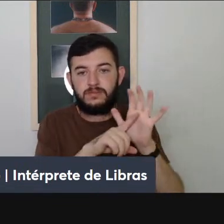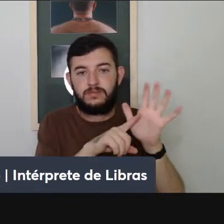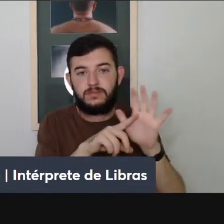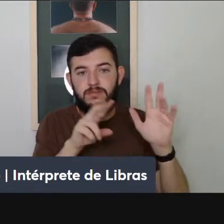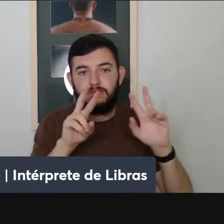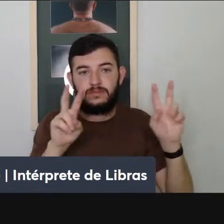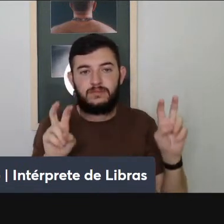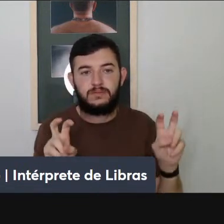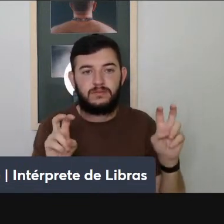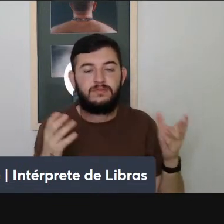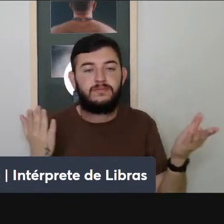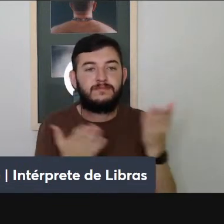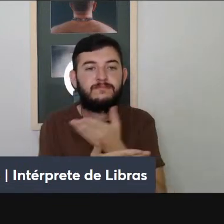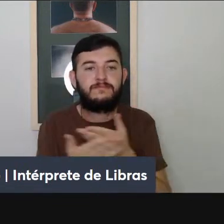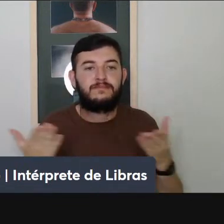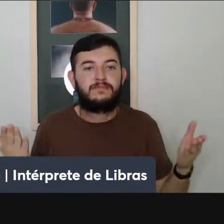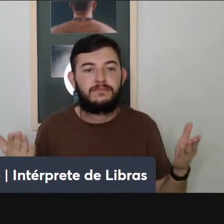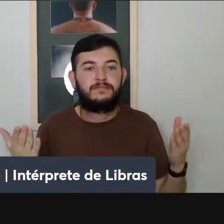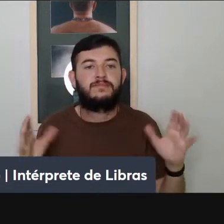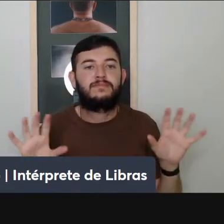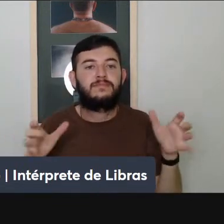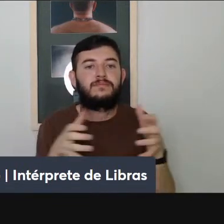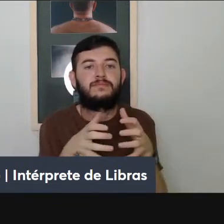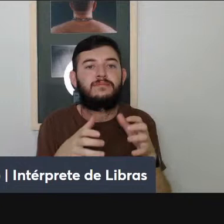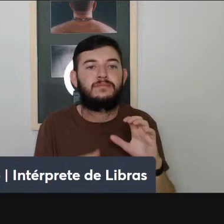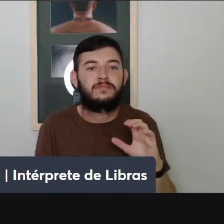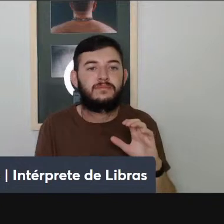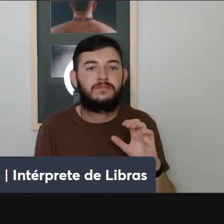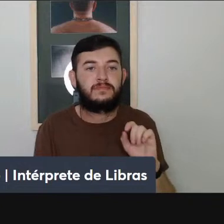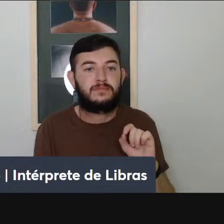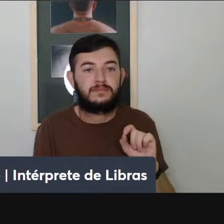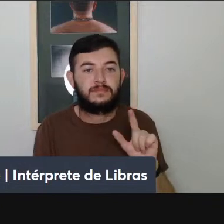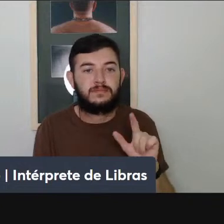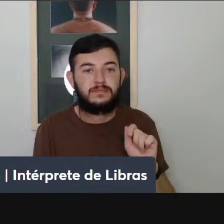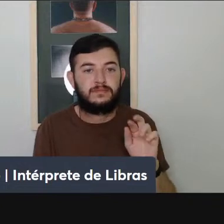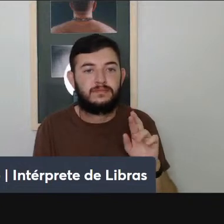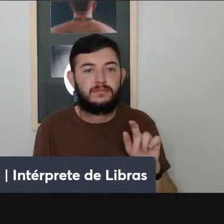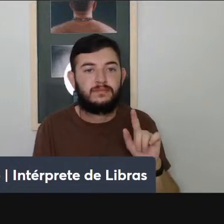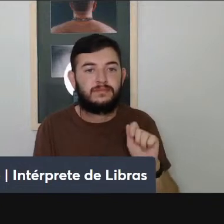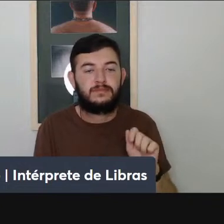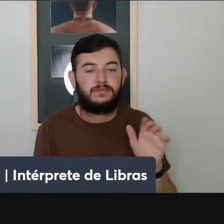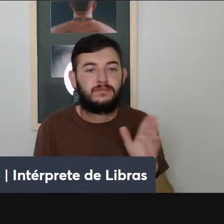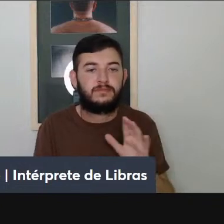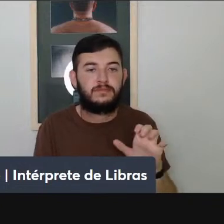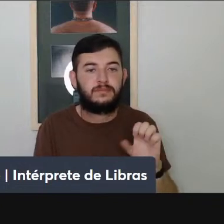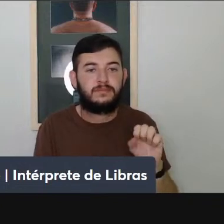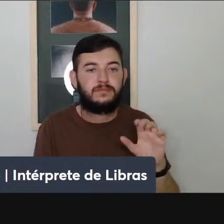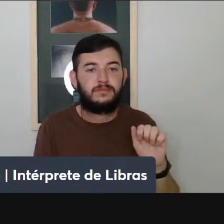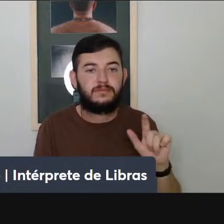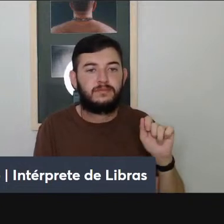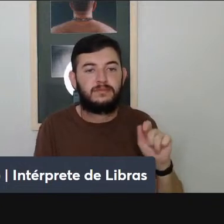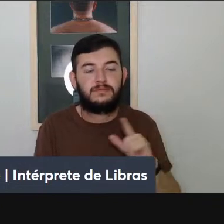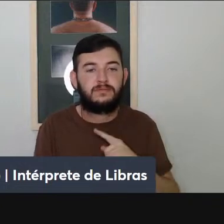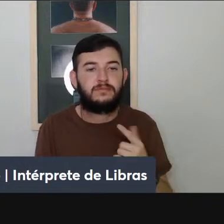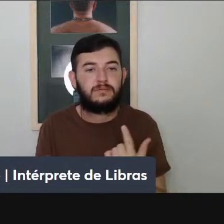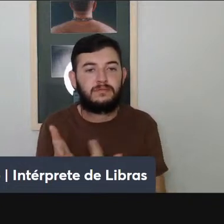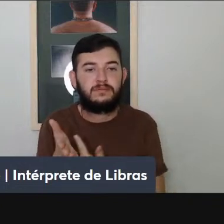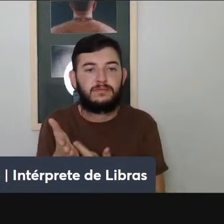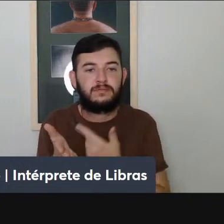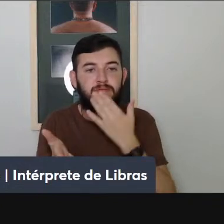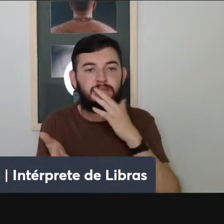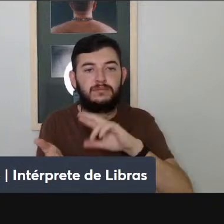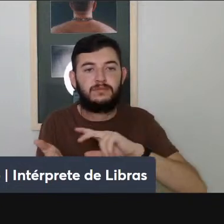de classe em larga escala, publicando livros clássicos como Ruling Class, Ruling Culture,